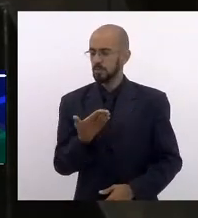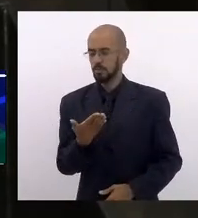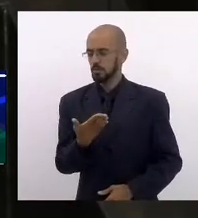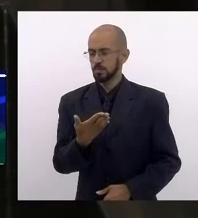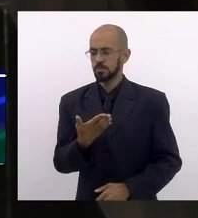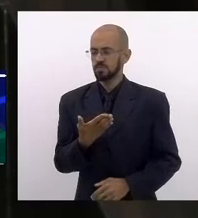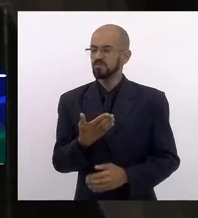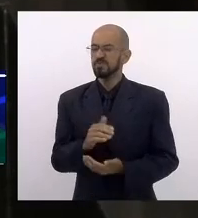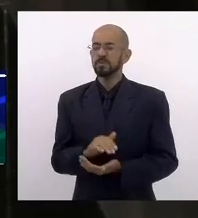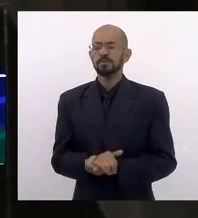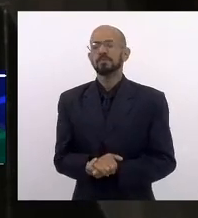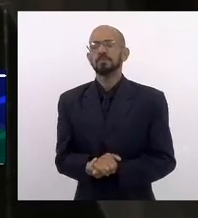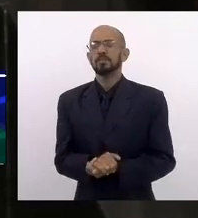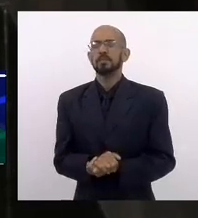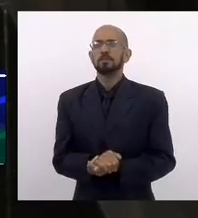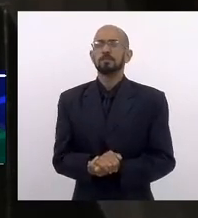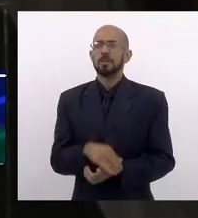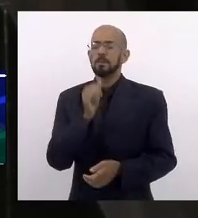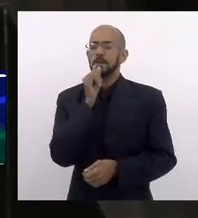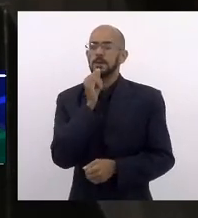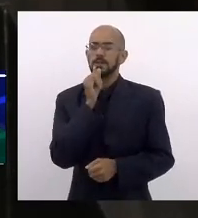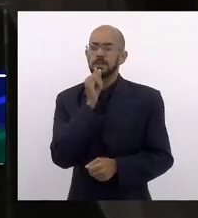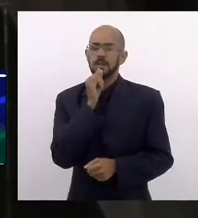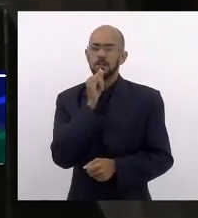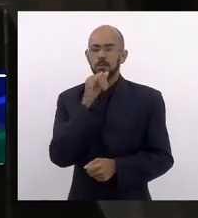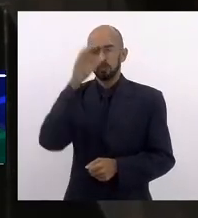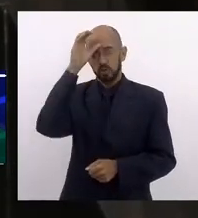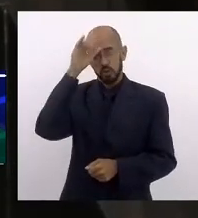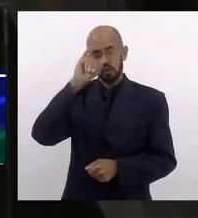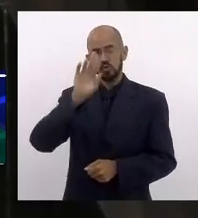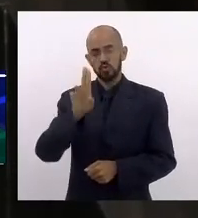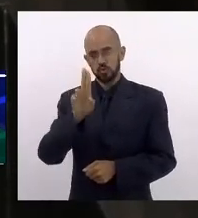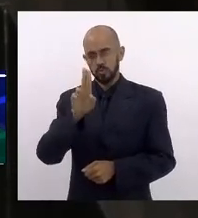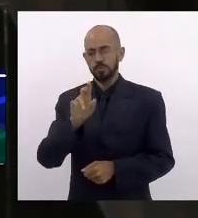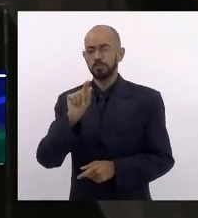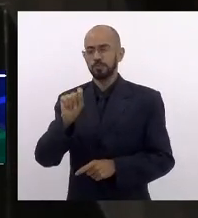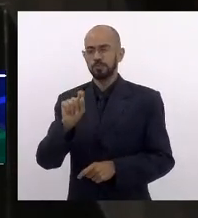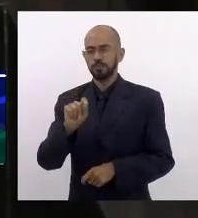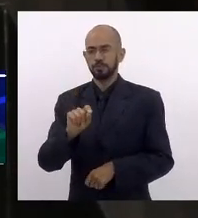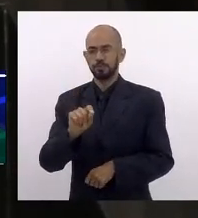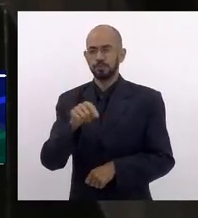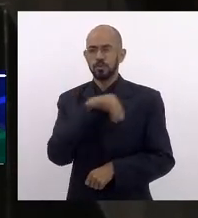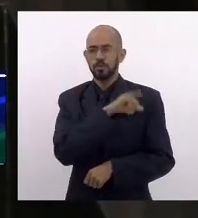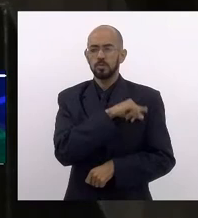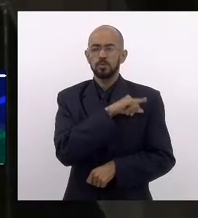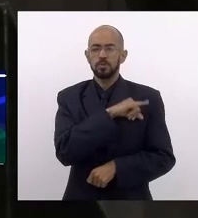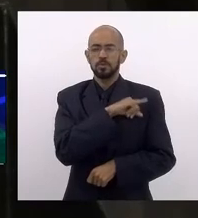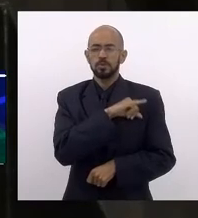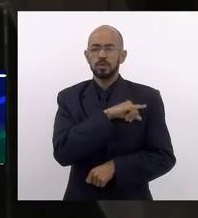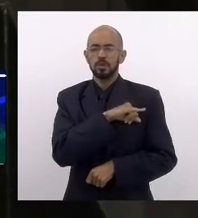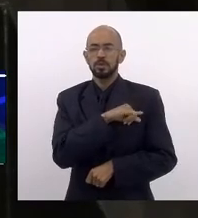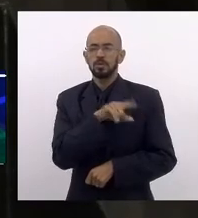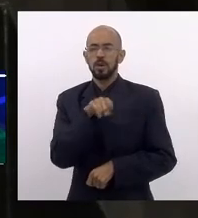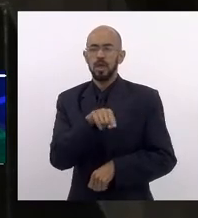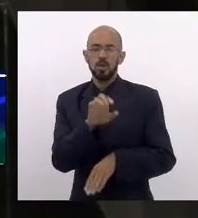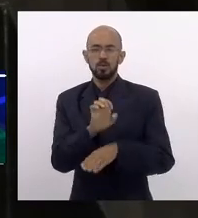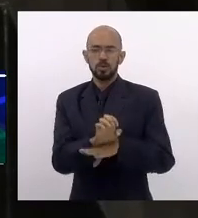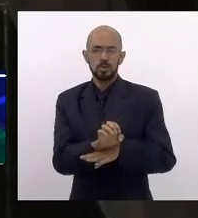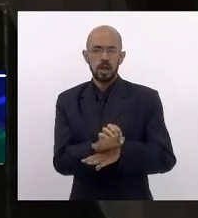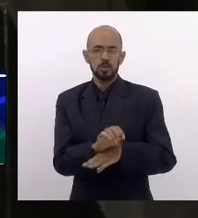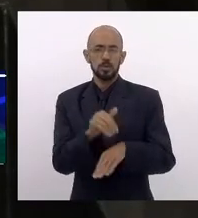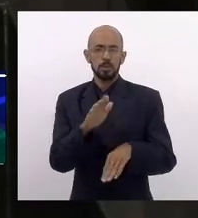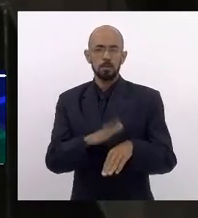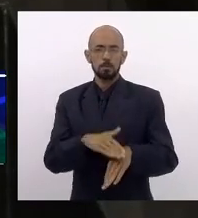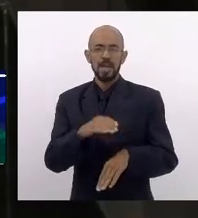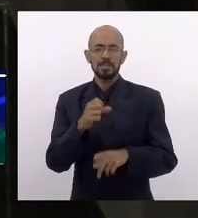aterradores, né? Por exemplo, deputada Tiaju, o Rio de Janeiro é o estado que mais